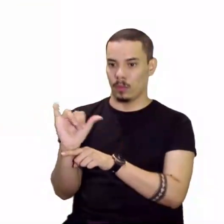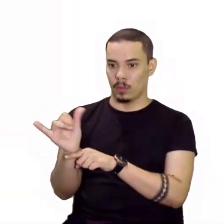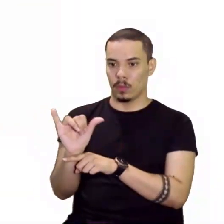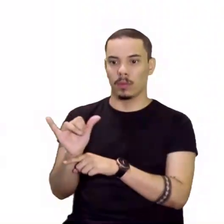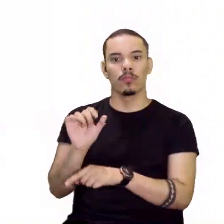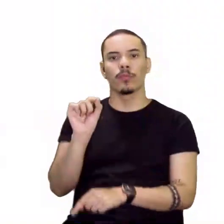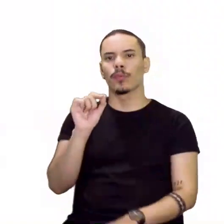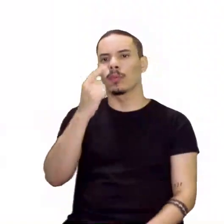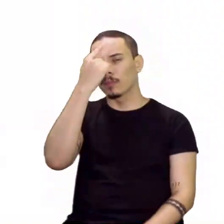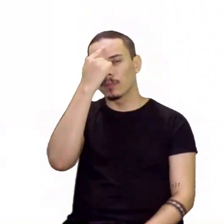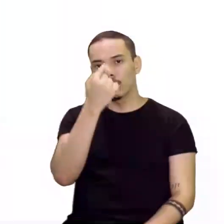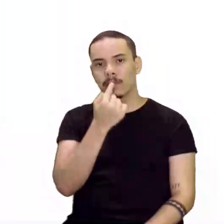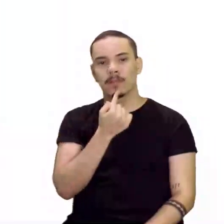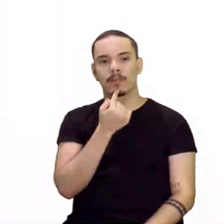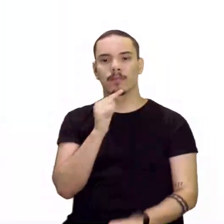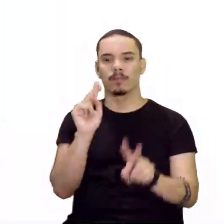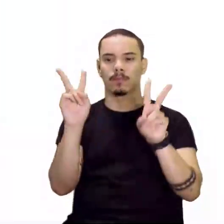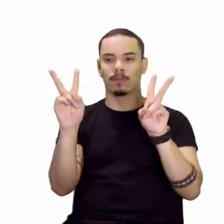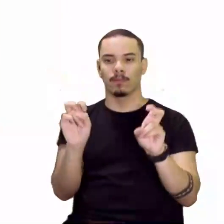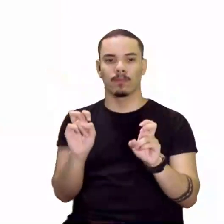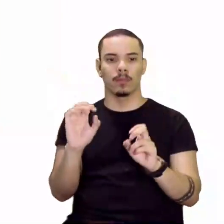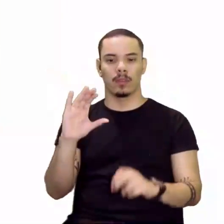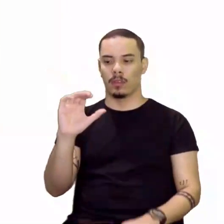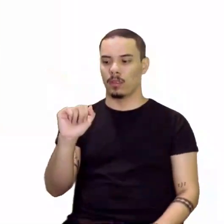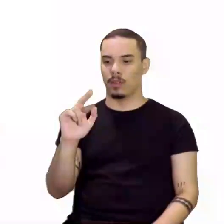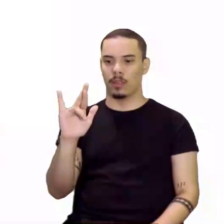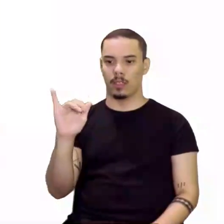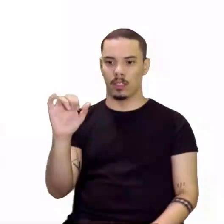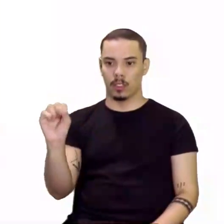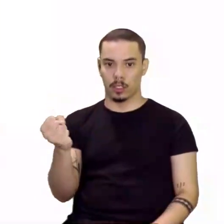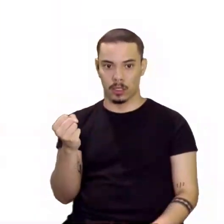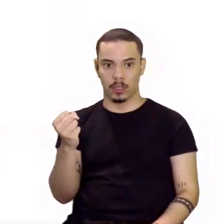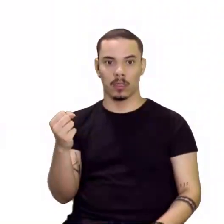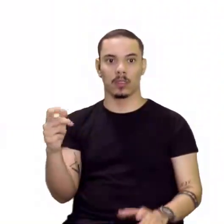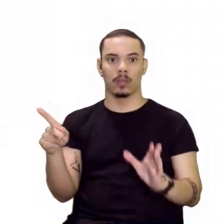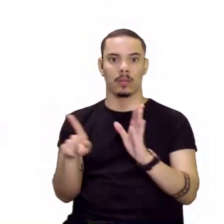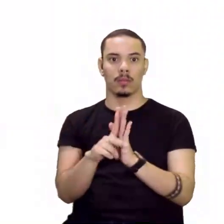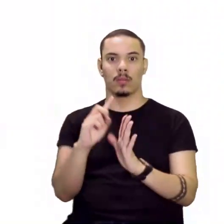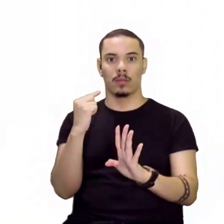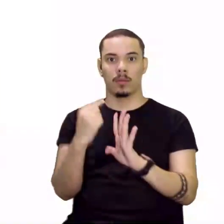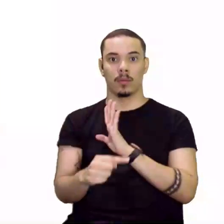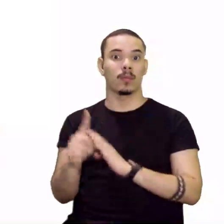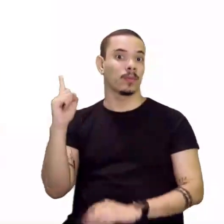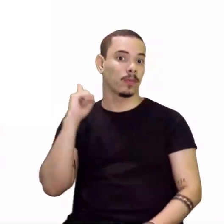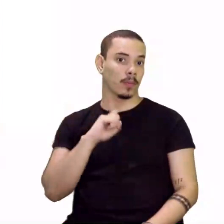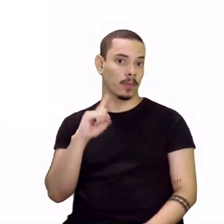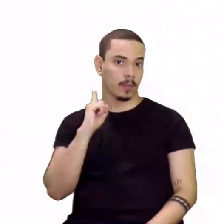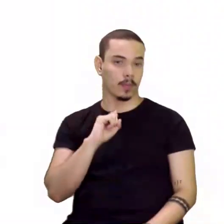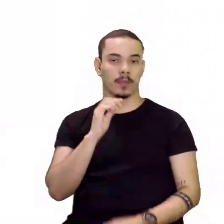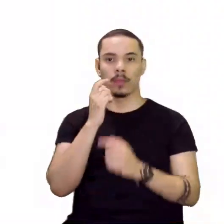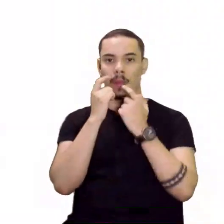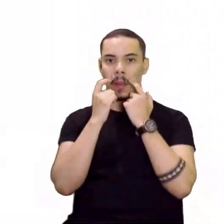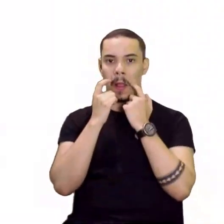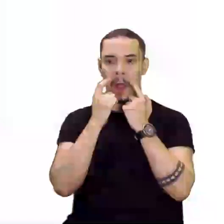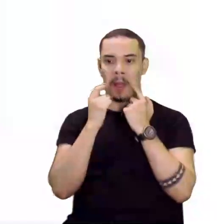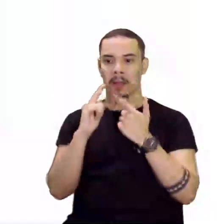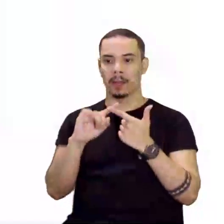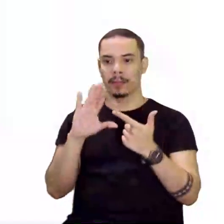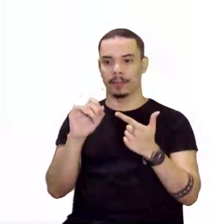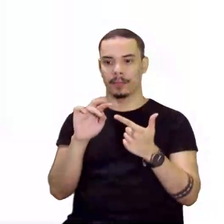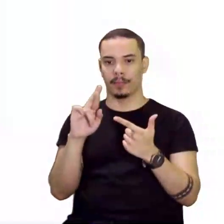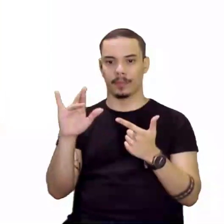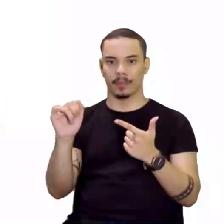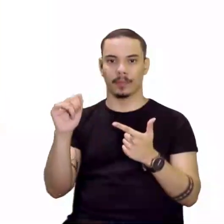imagens sobre Carajás, o quadrilátero ferrífero em Minas Gerais, Casterita em Rondônia.